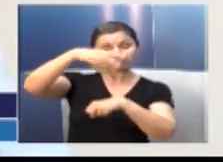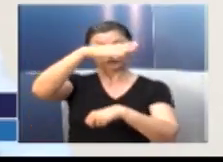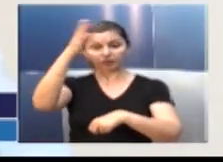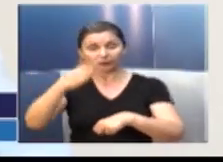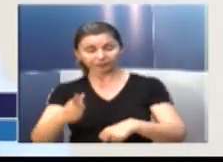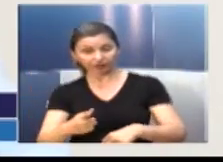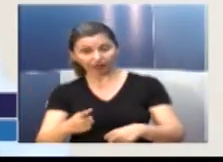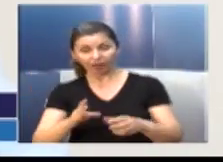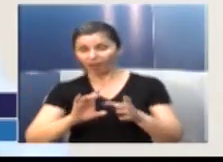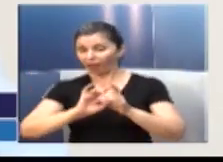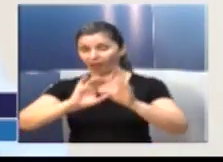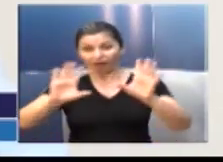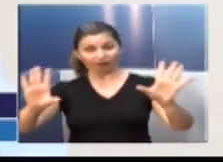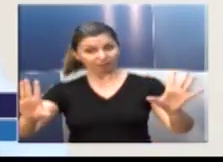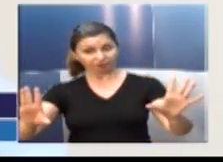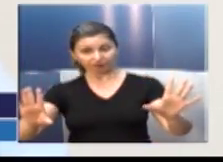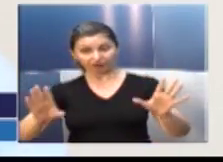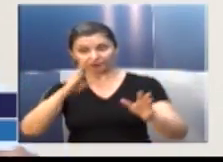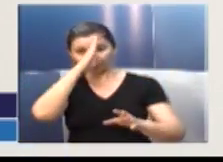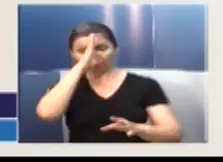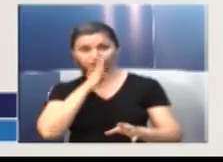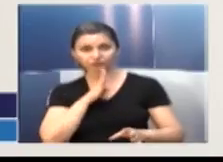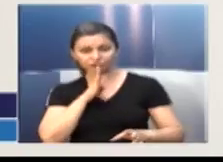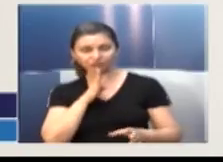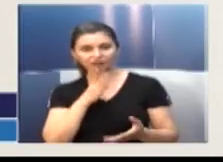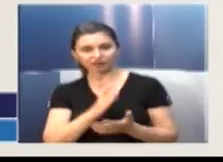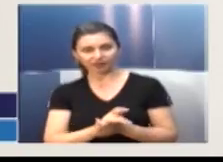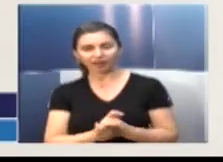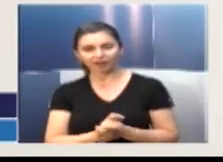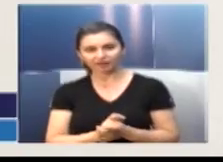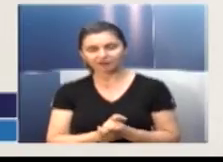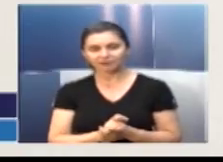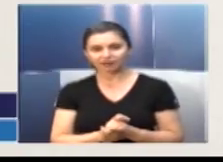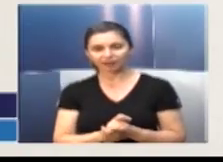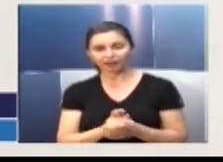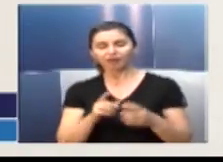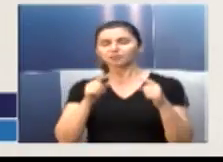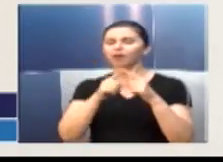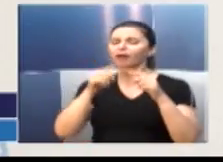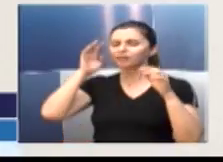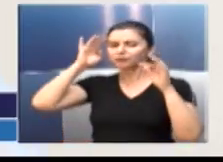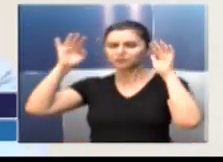aberto, é gratuito, tenho certeza que há de consolidar aí com muitos pensamentos que temos e,